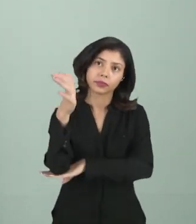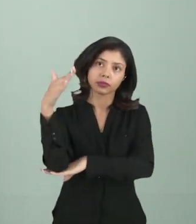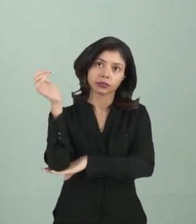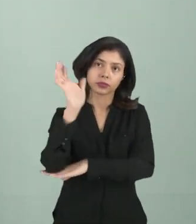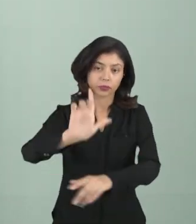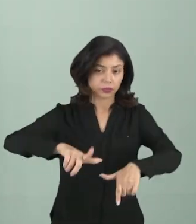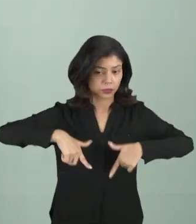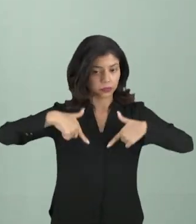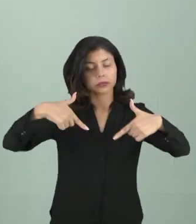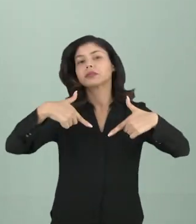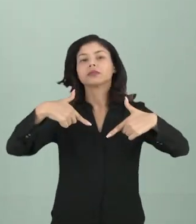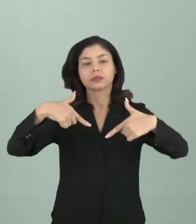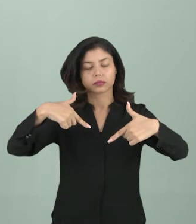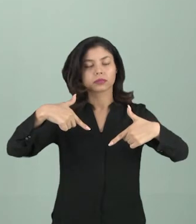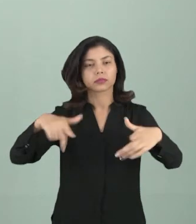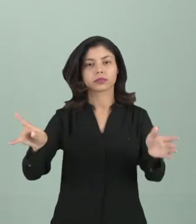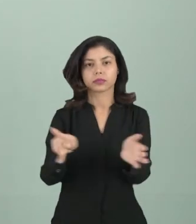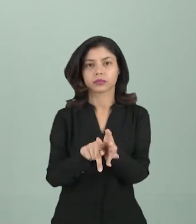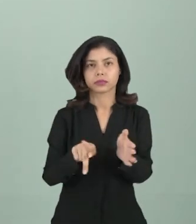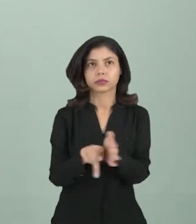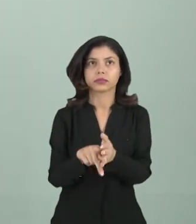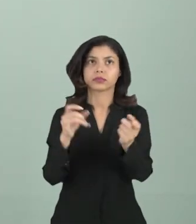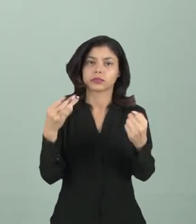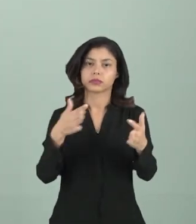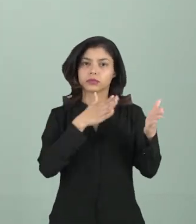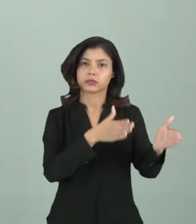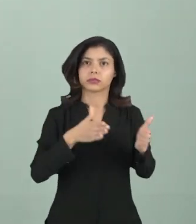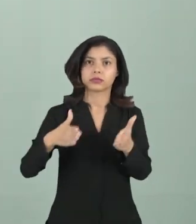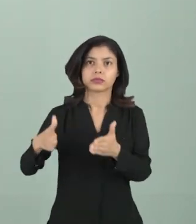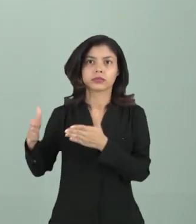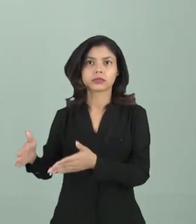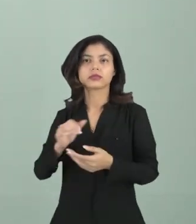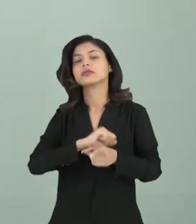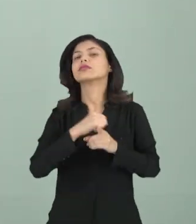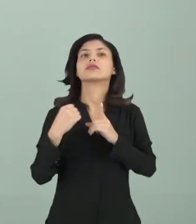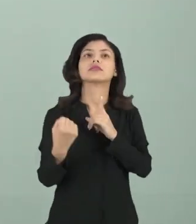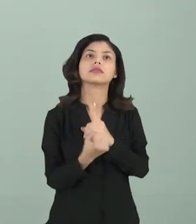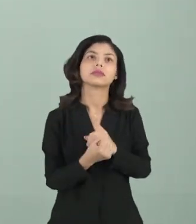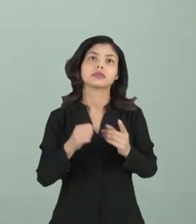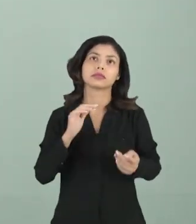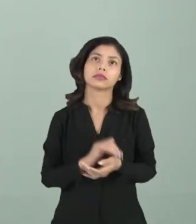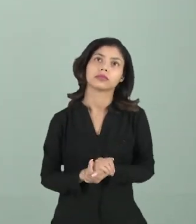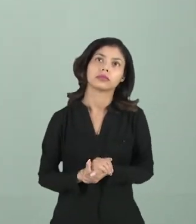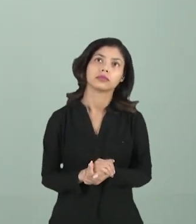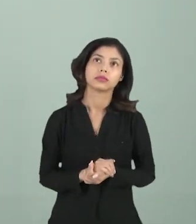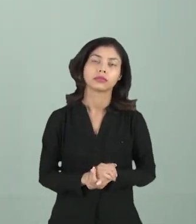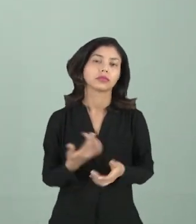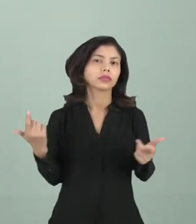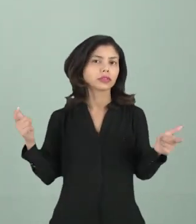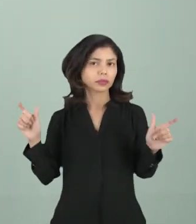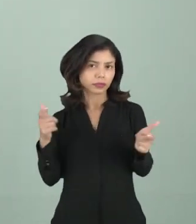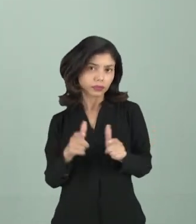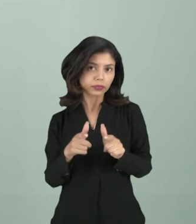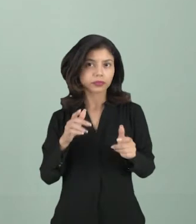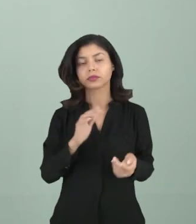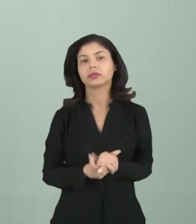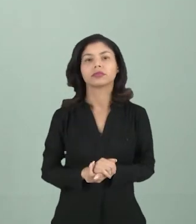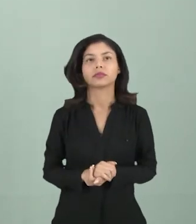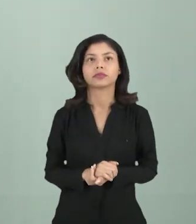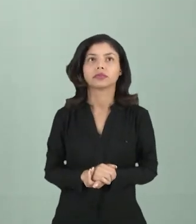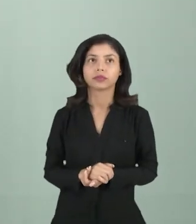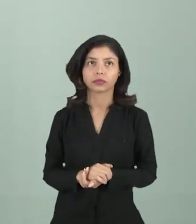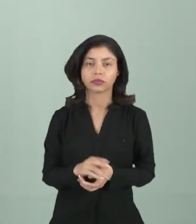de luta, justamente dessas parcelas da sociedade ou dessas minorias que